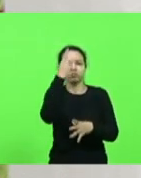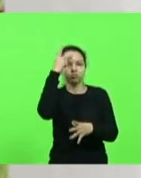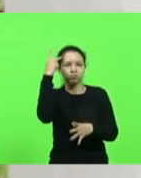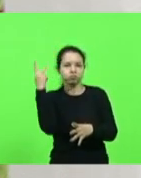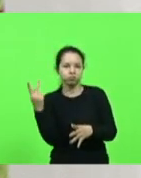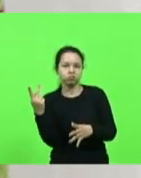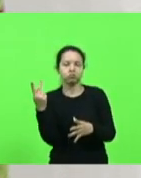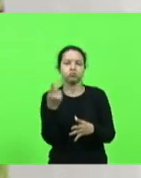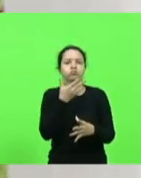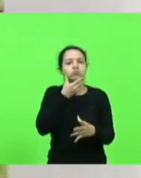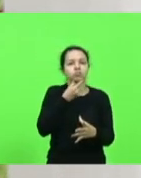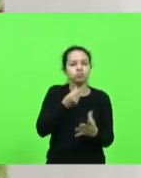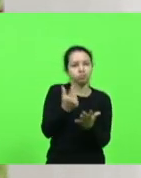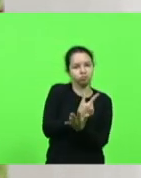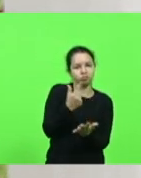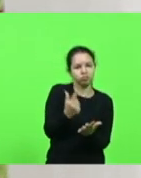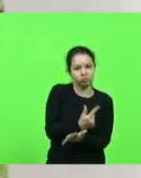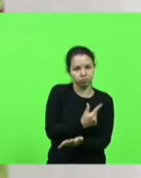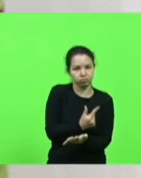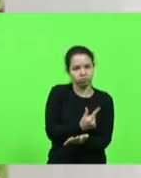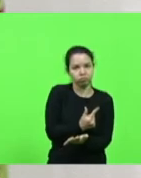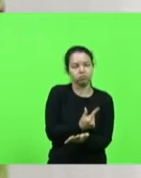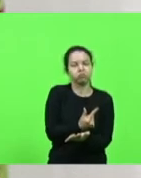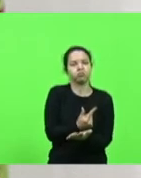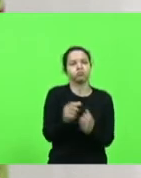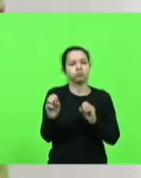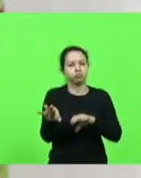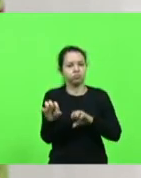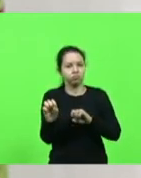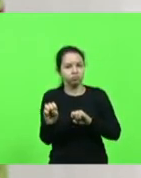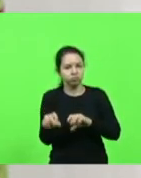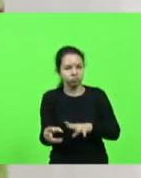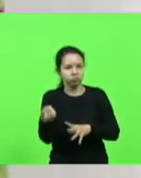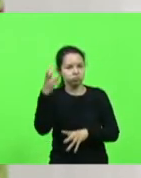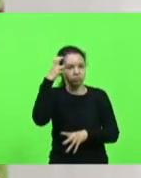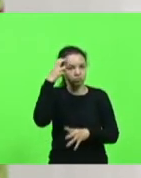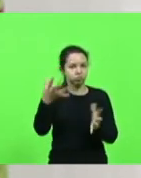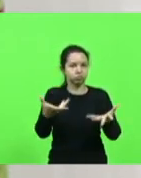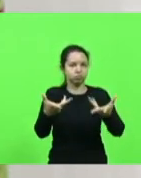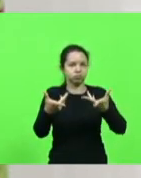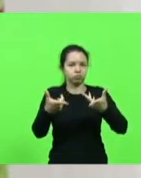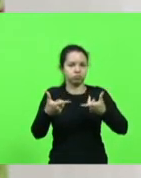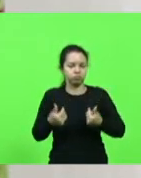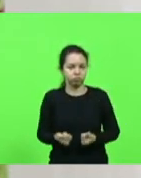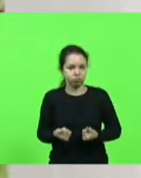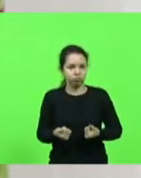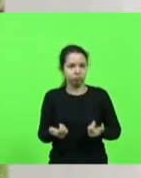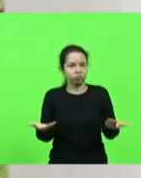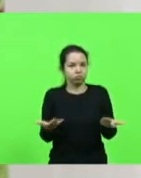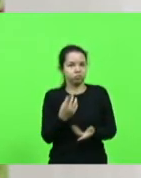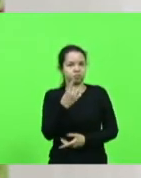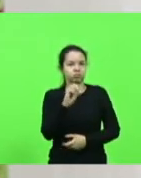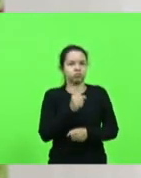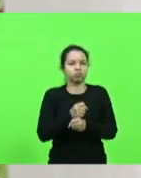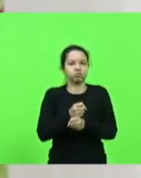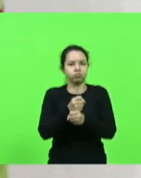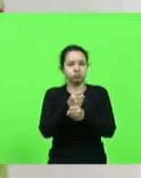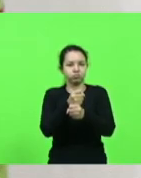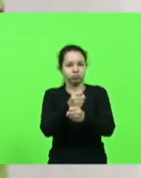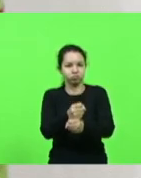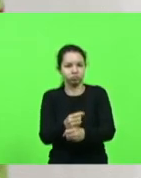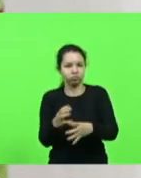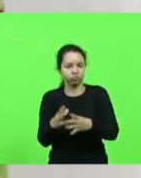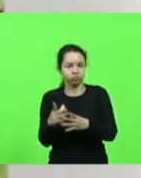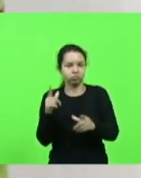qualidade. Assim, senhor presidente, a saudação sobre os 10 anos da Academia Catarinense de Letras será feita por